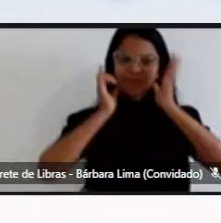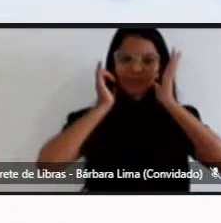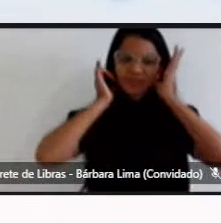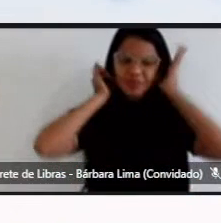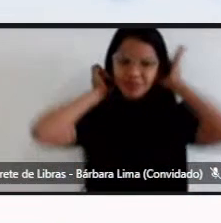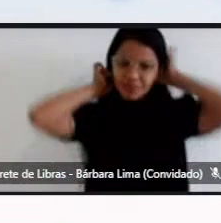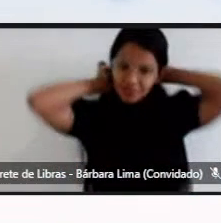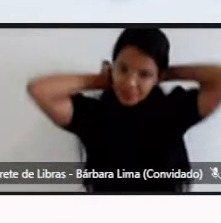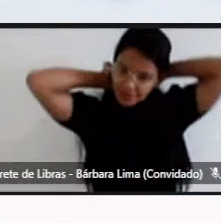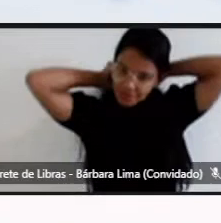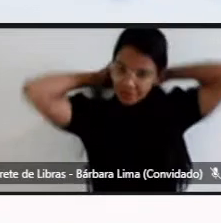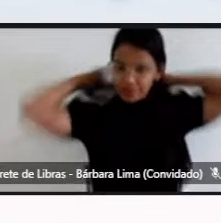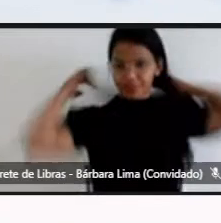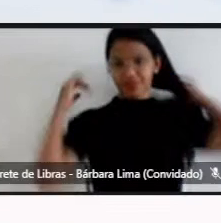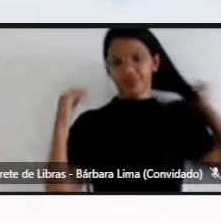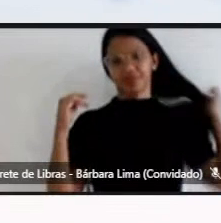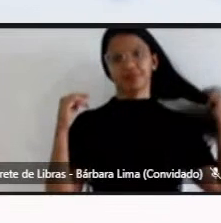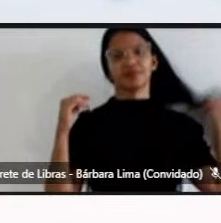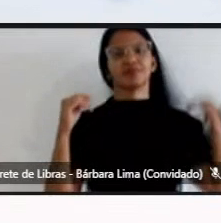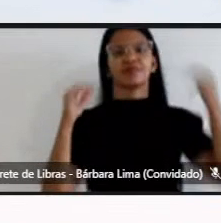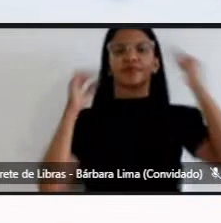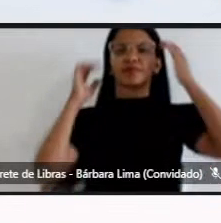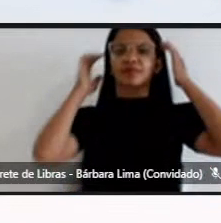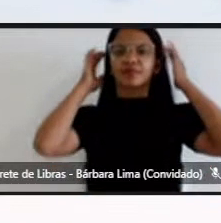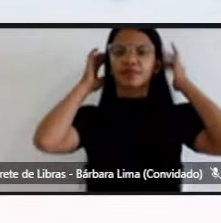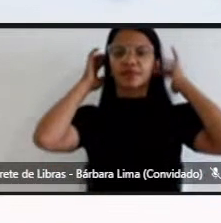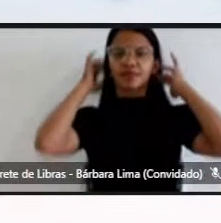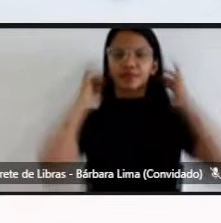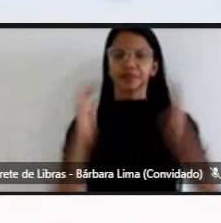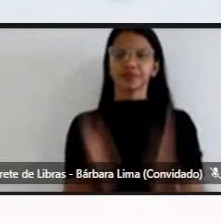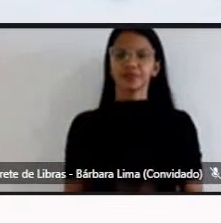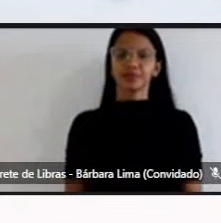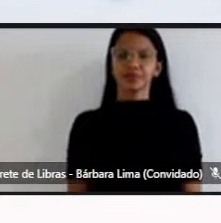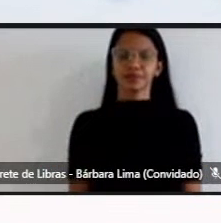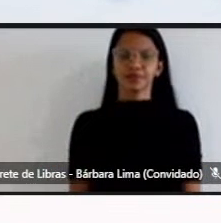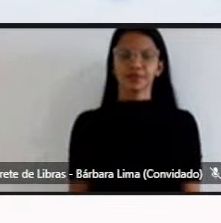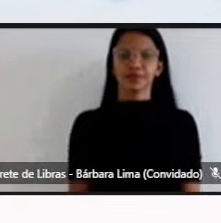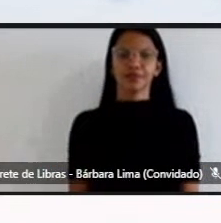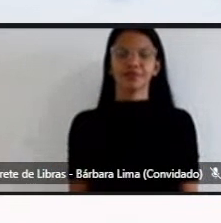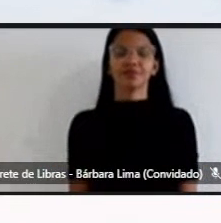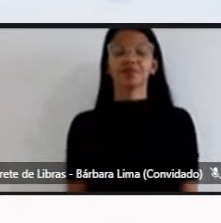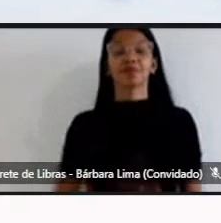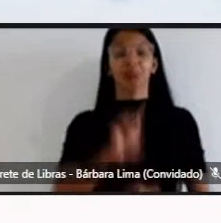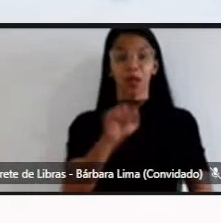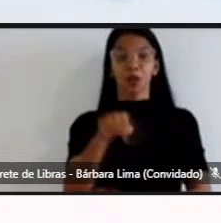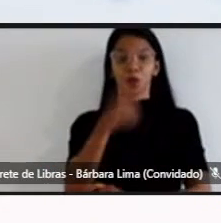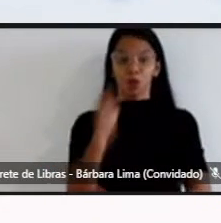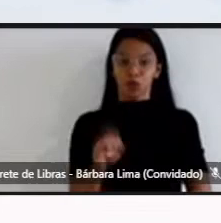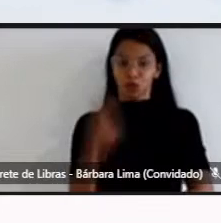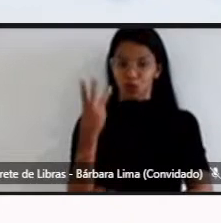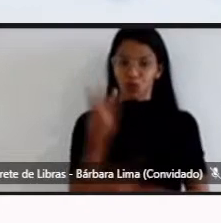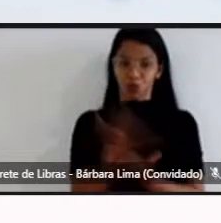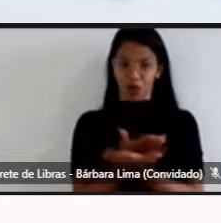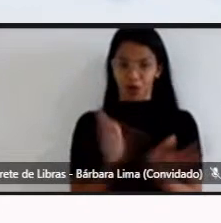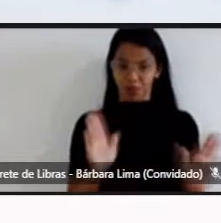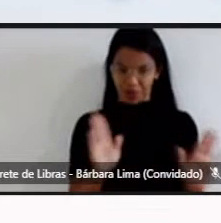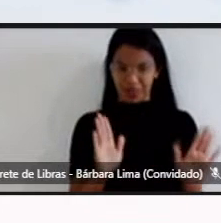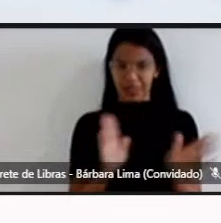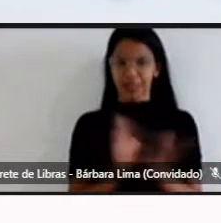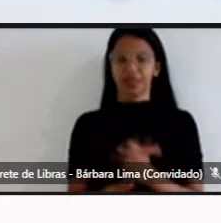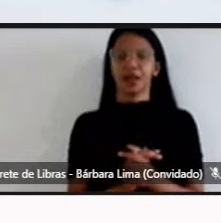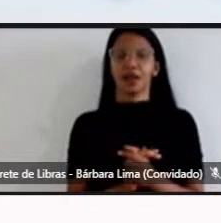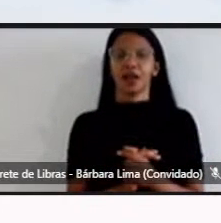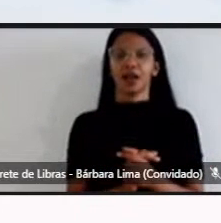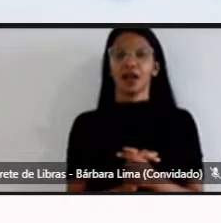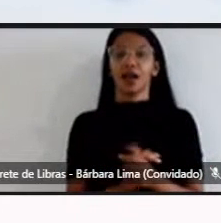note in that tune. It'll never happen again. E assim que o show acabou, antes de que mais viesse falar com